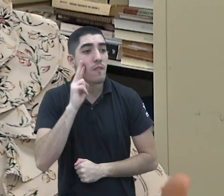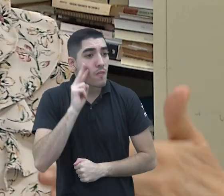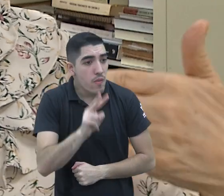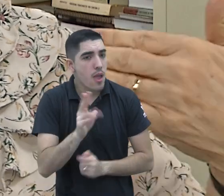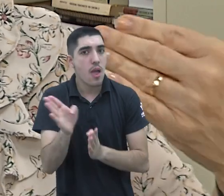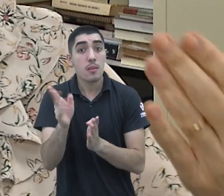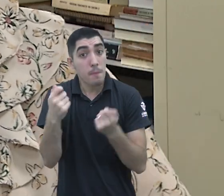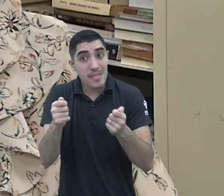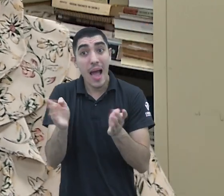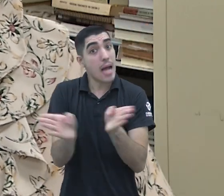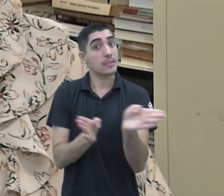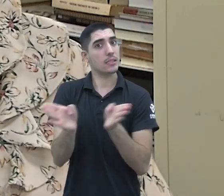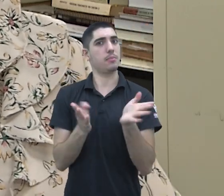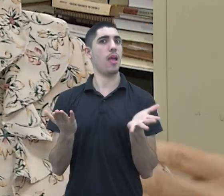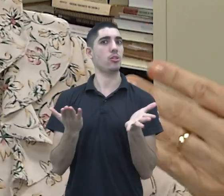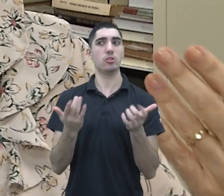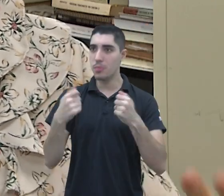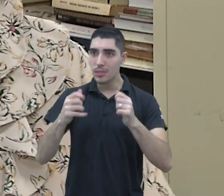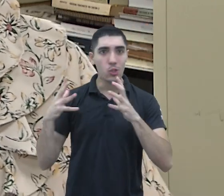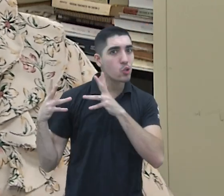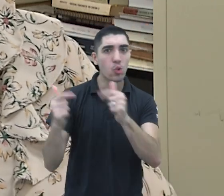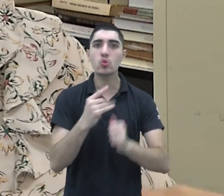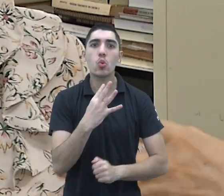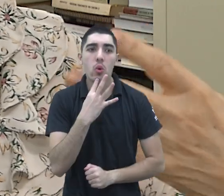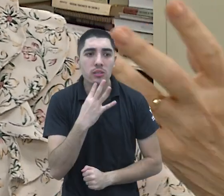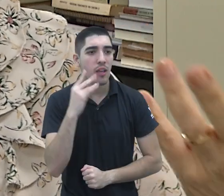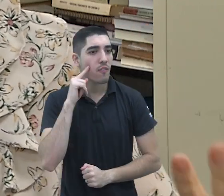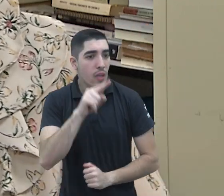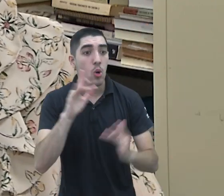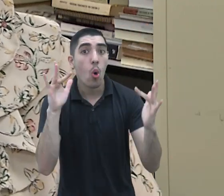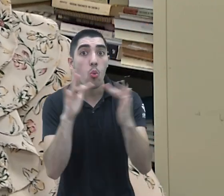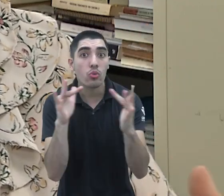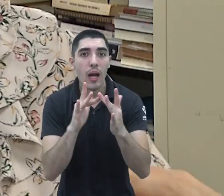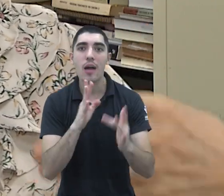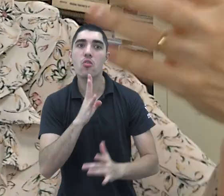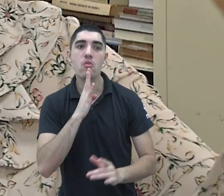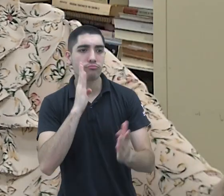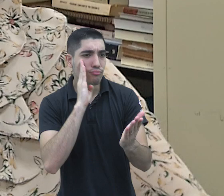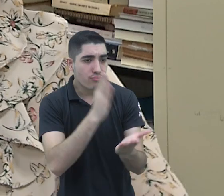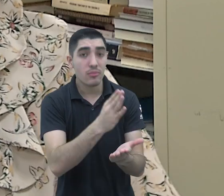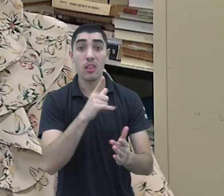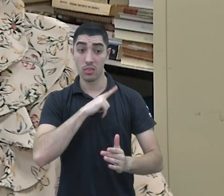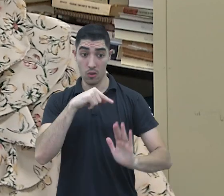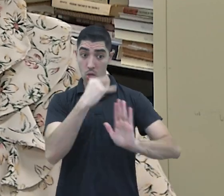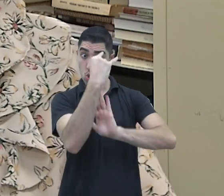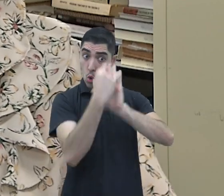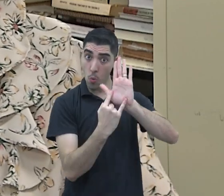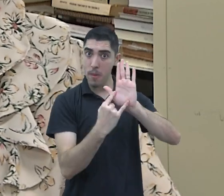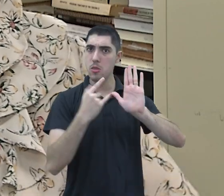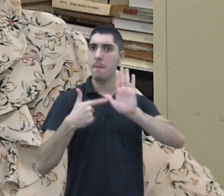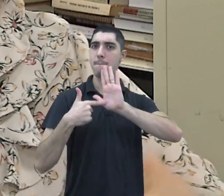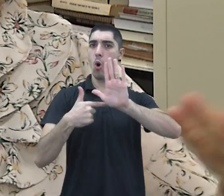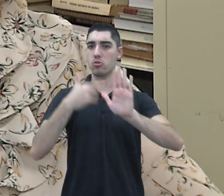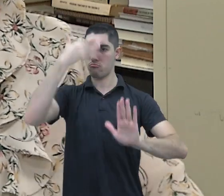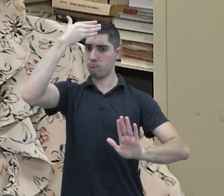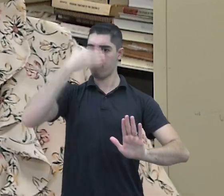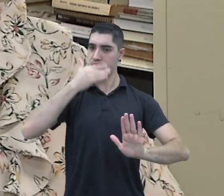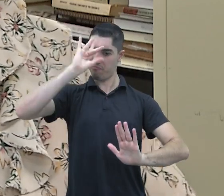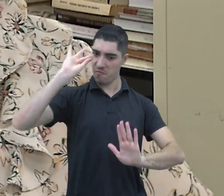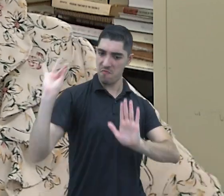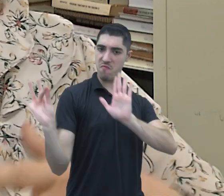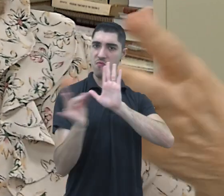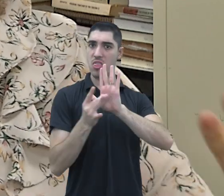ter acesso à sua memória, à sua identidade, a documentação, ela se torna transparente, a documentação